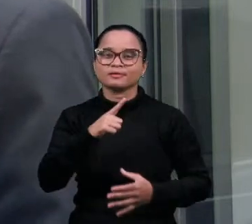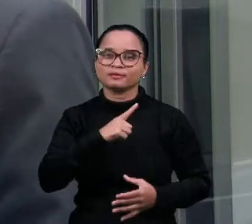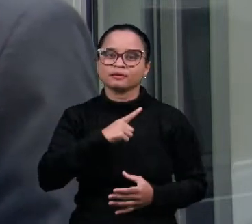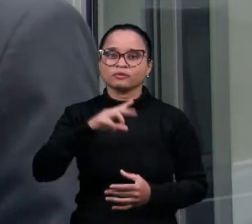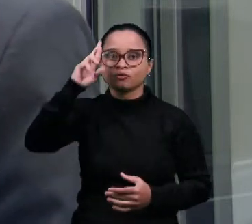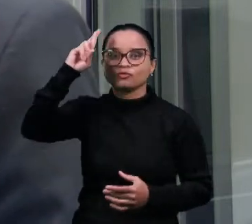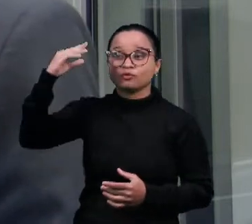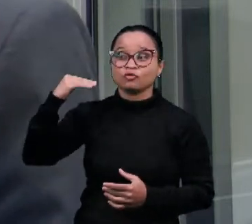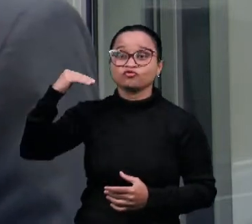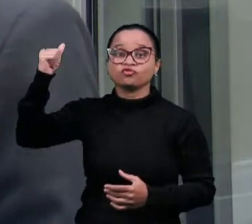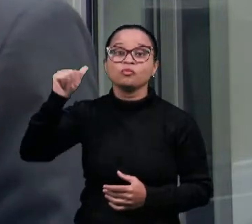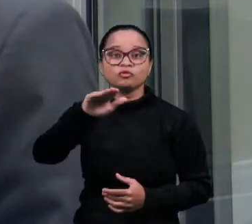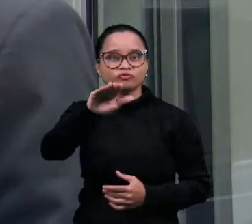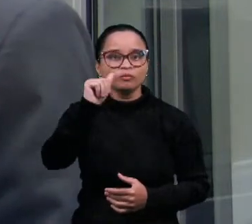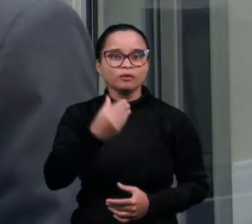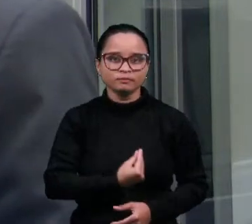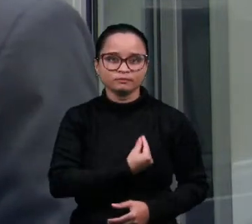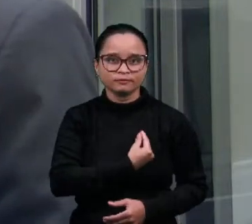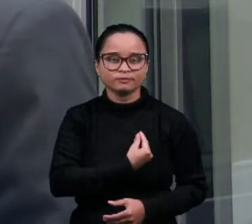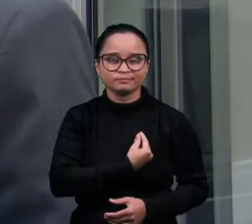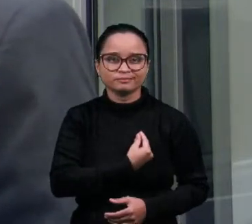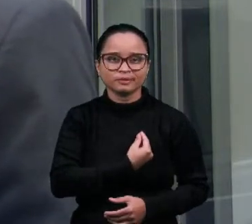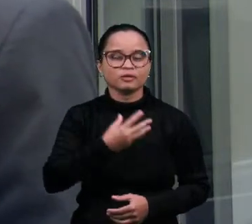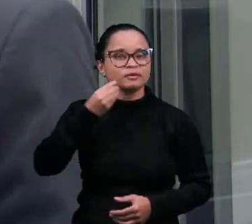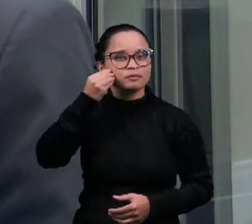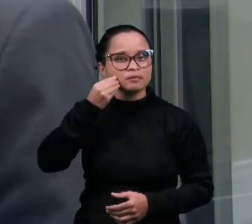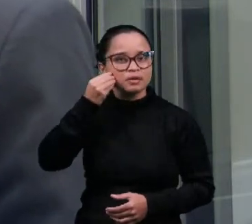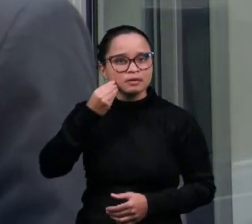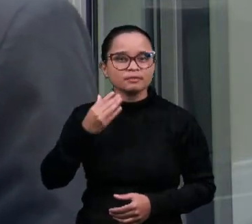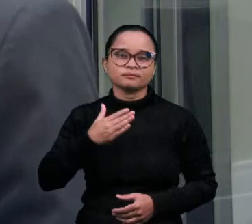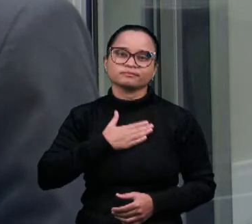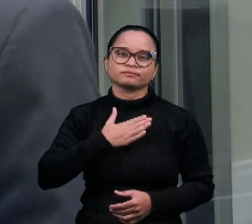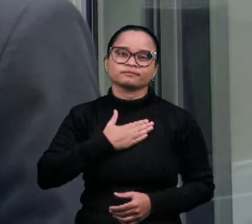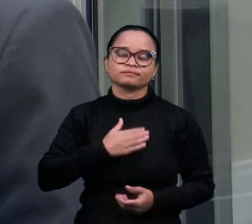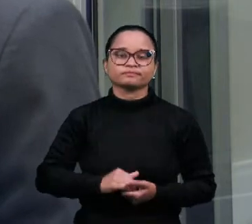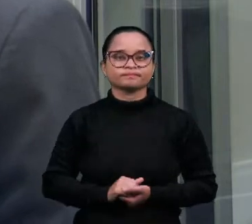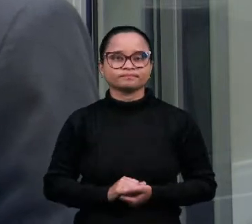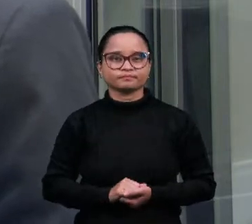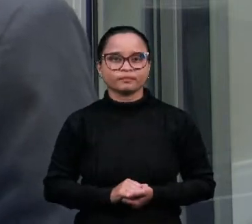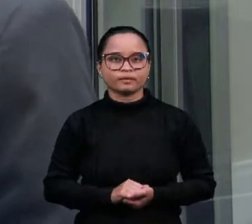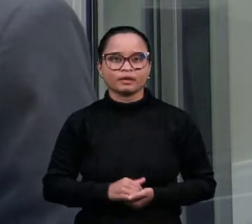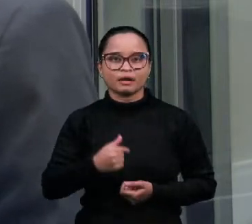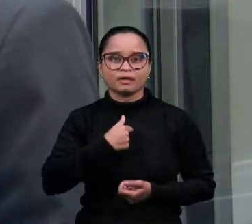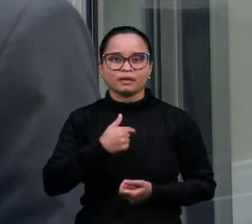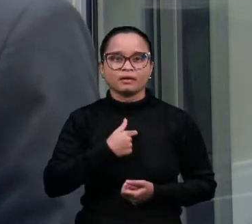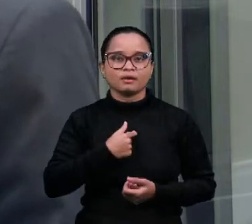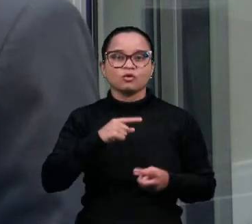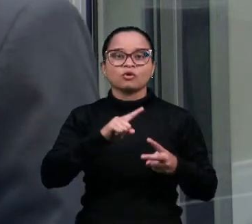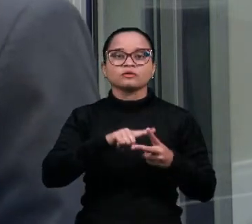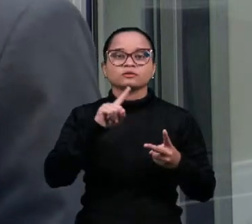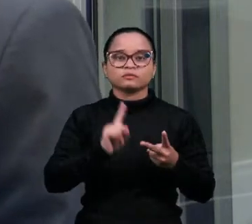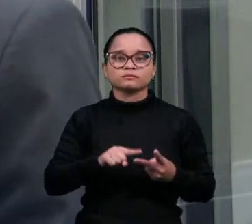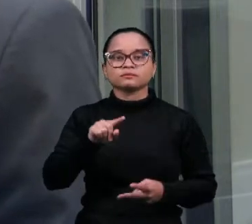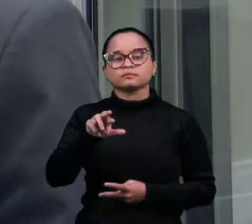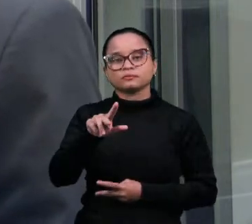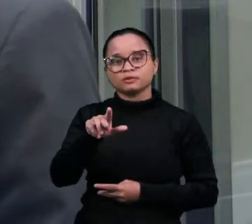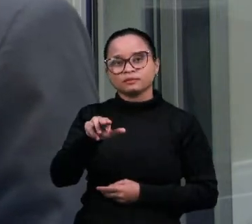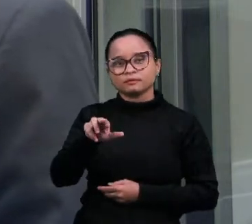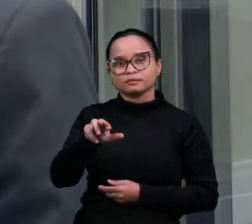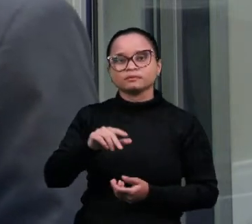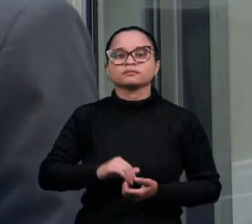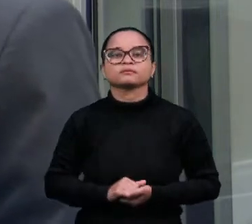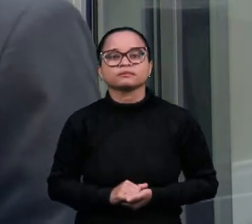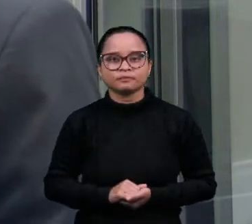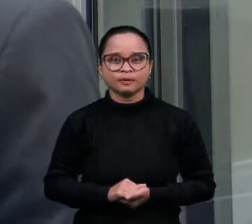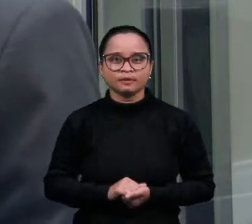para a sua vida. Então essa foi a minha experiência, né? Eu tenho mais dois irmãos que são pastores também,